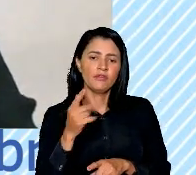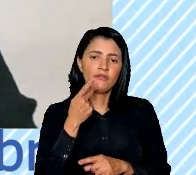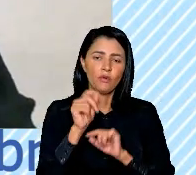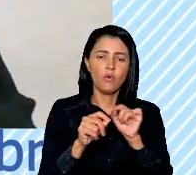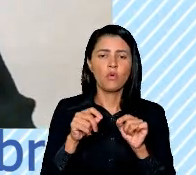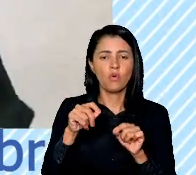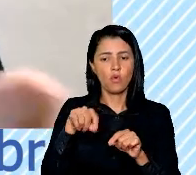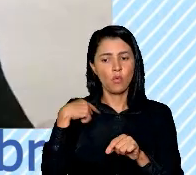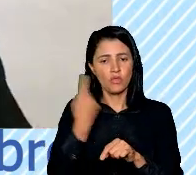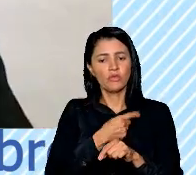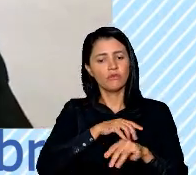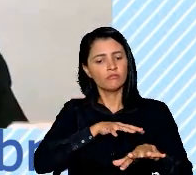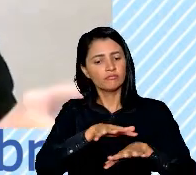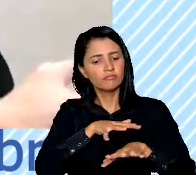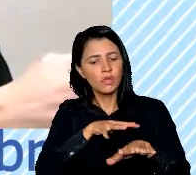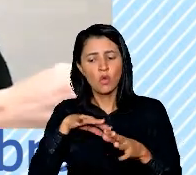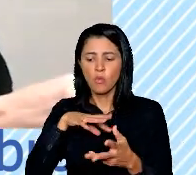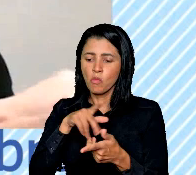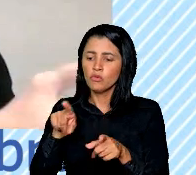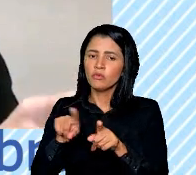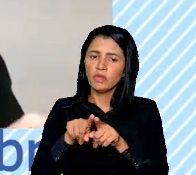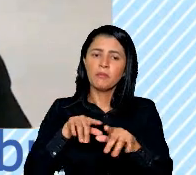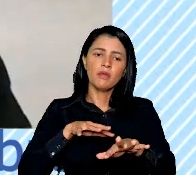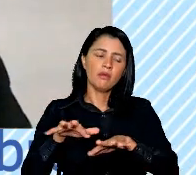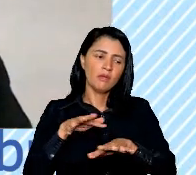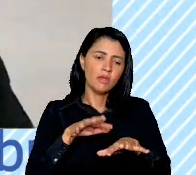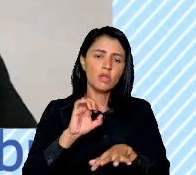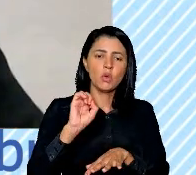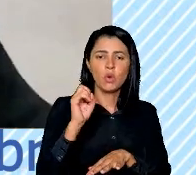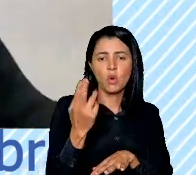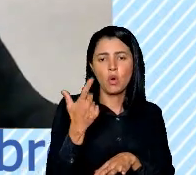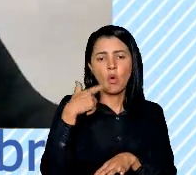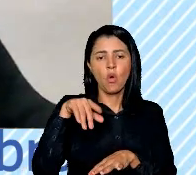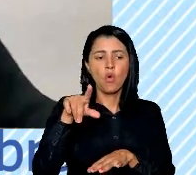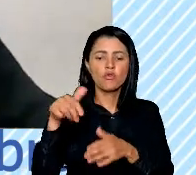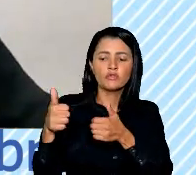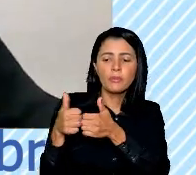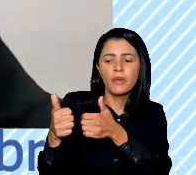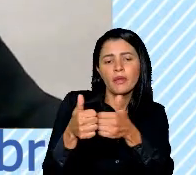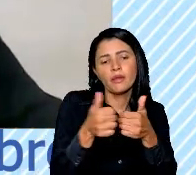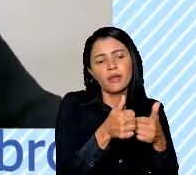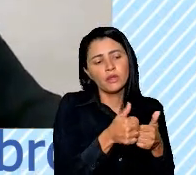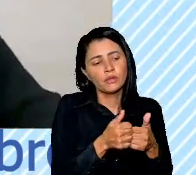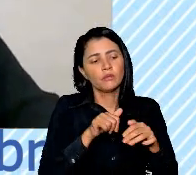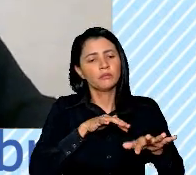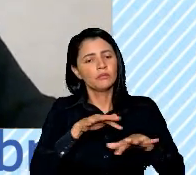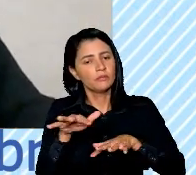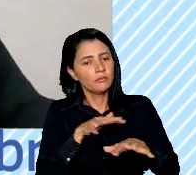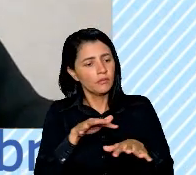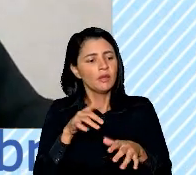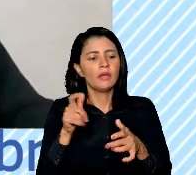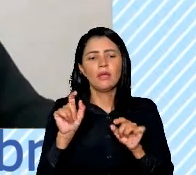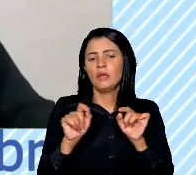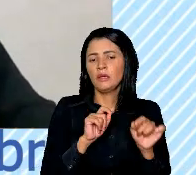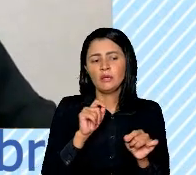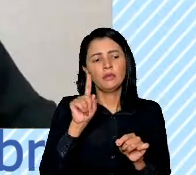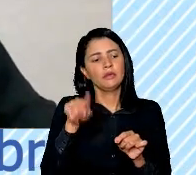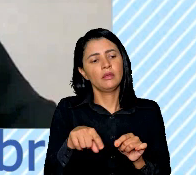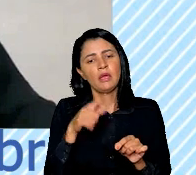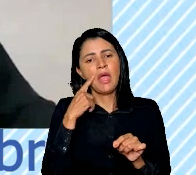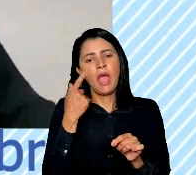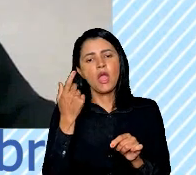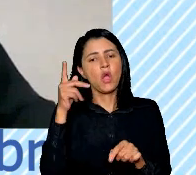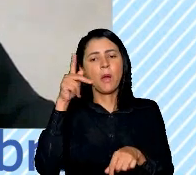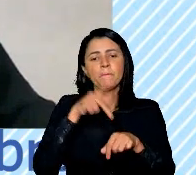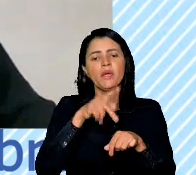movimenta o mundo, ou pelo menos movimenta os mais próximos, ou movimenta um que seja, uma pedra que cai